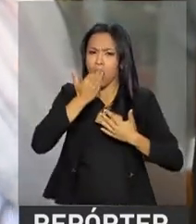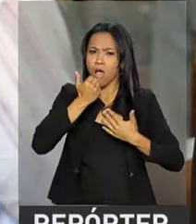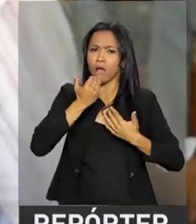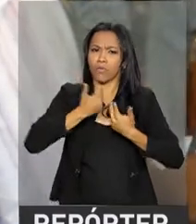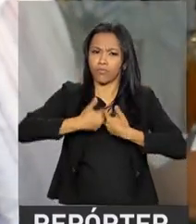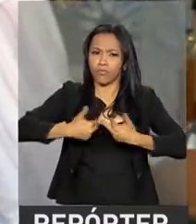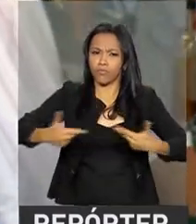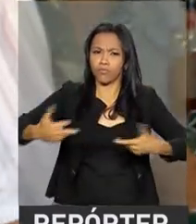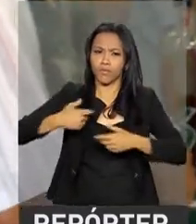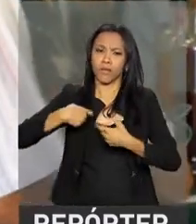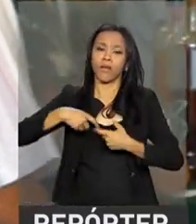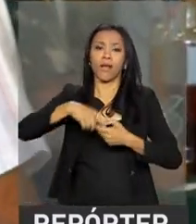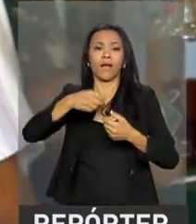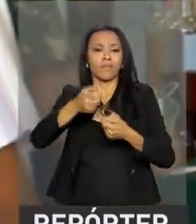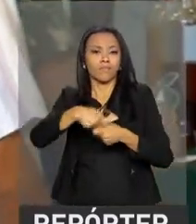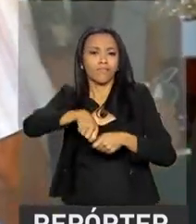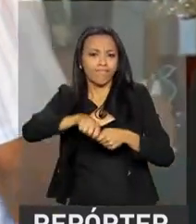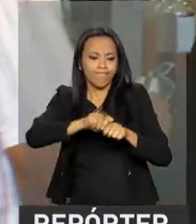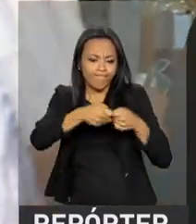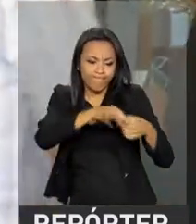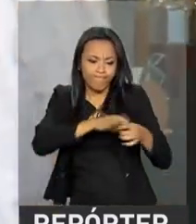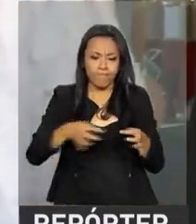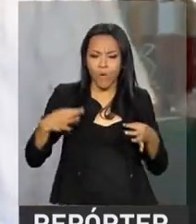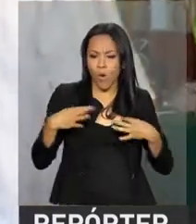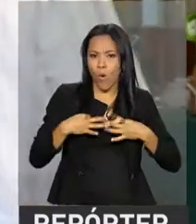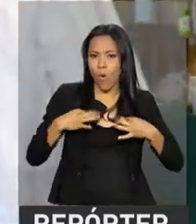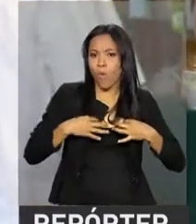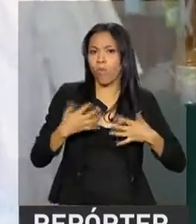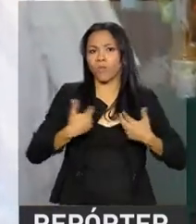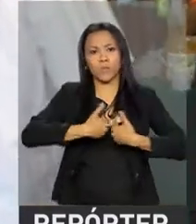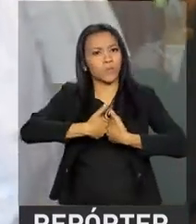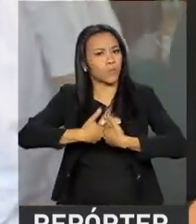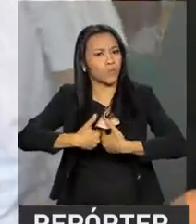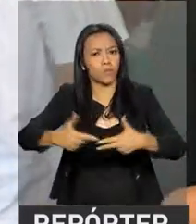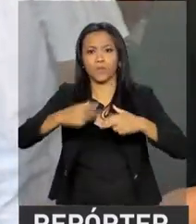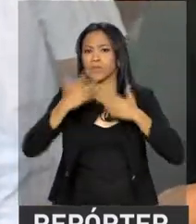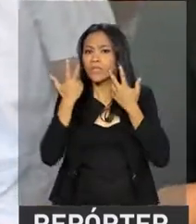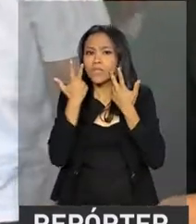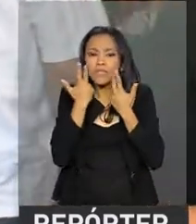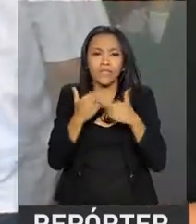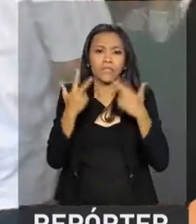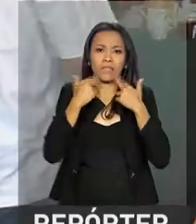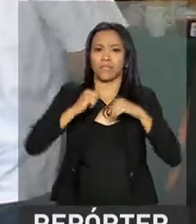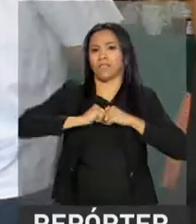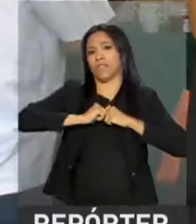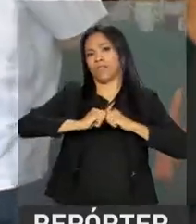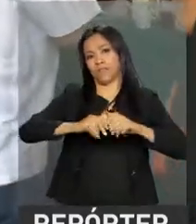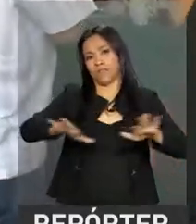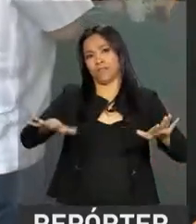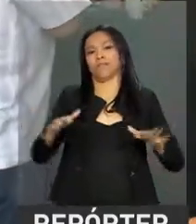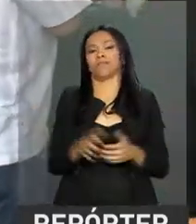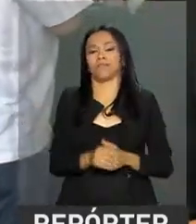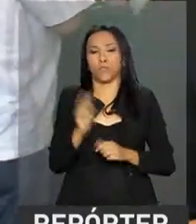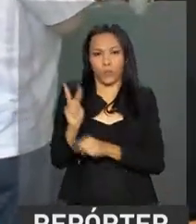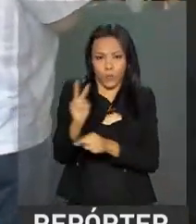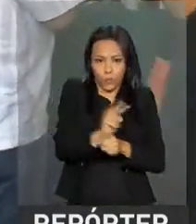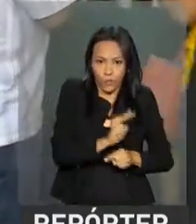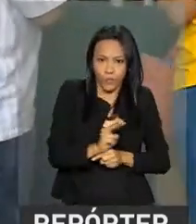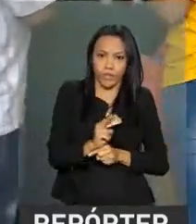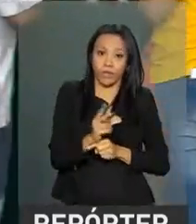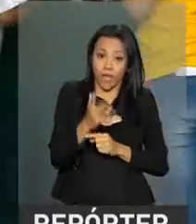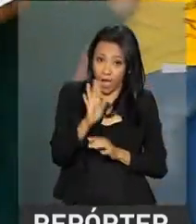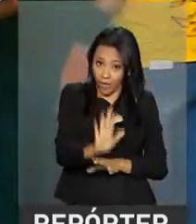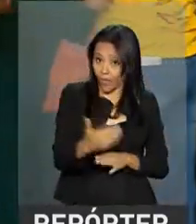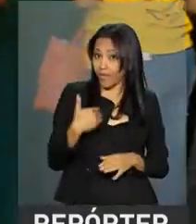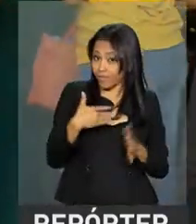artesanatos, roupas e instrumentos musicais, tudo produzido de maneira familiar e sustentável. E agora licença que até